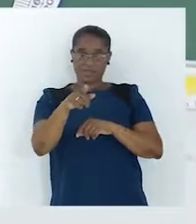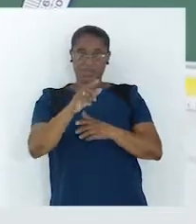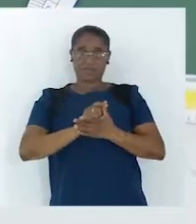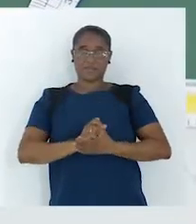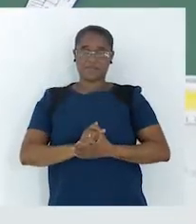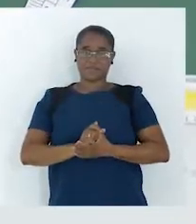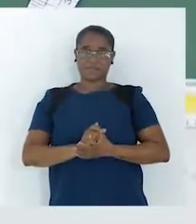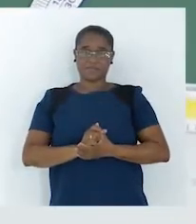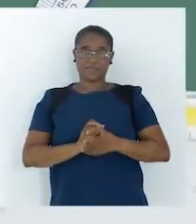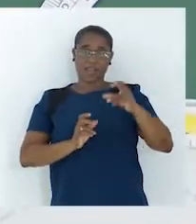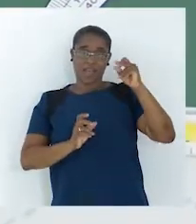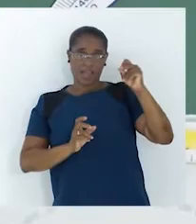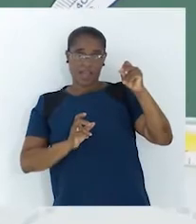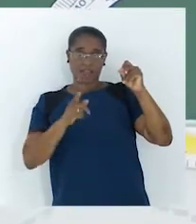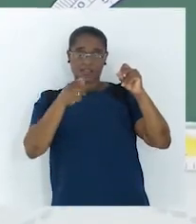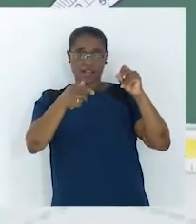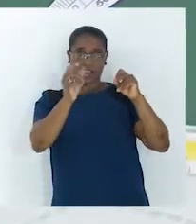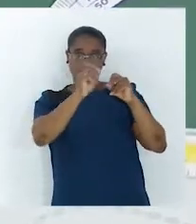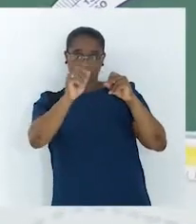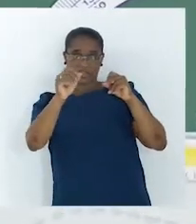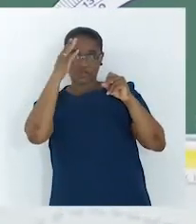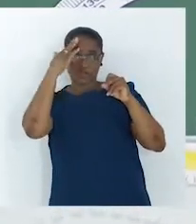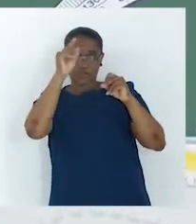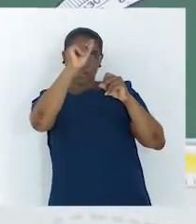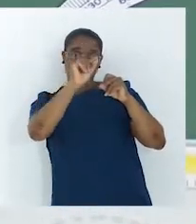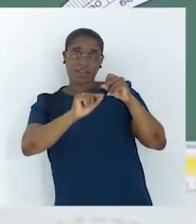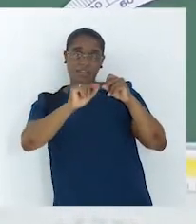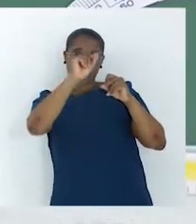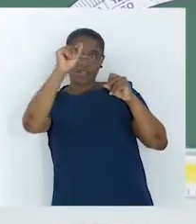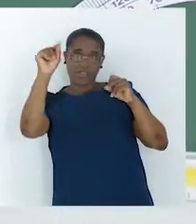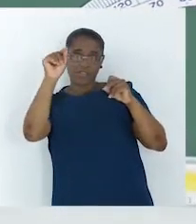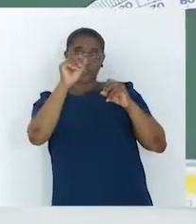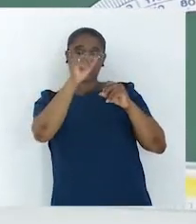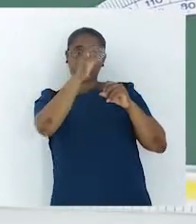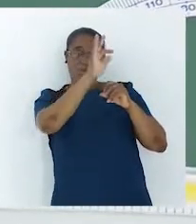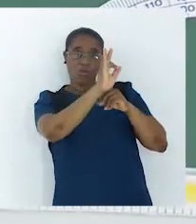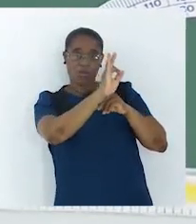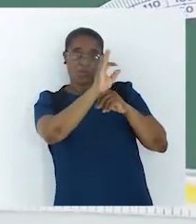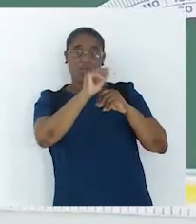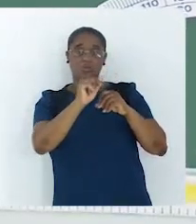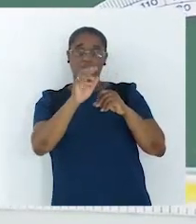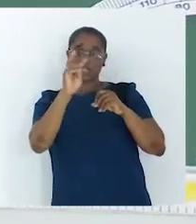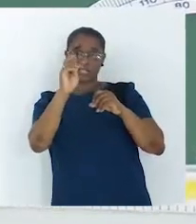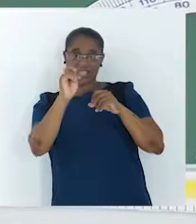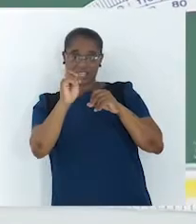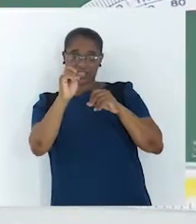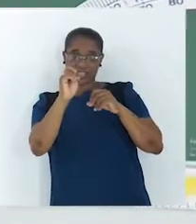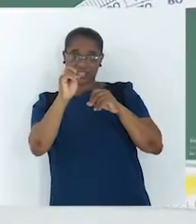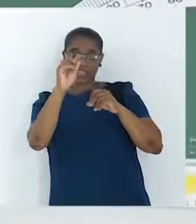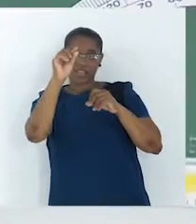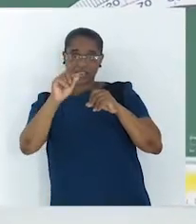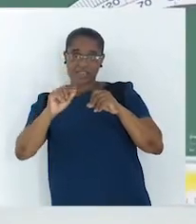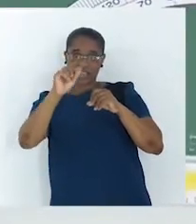casa organizou AIDS que é raízes índice quatro de três